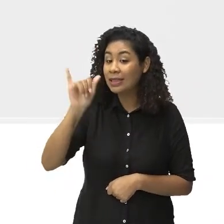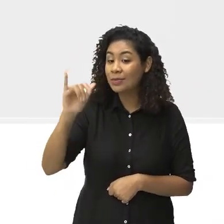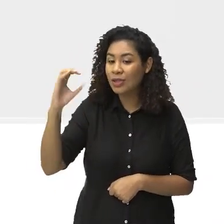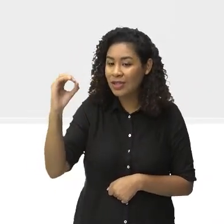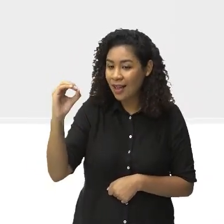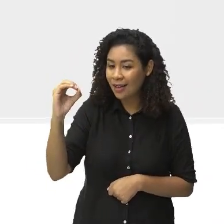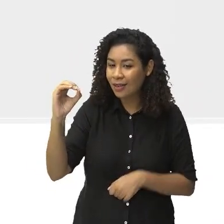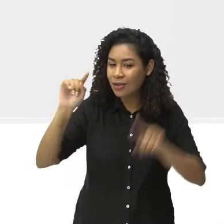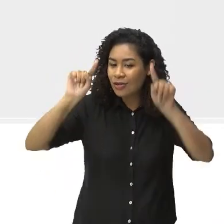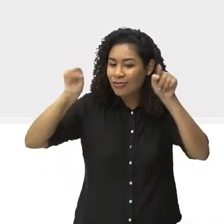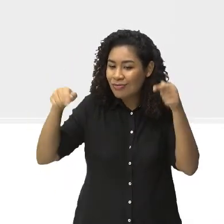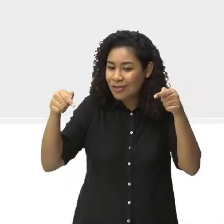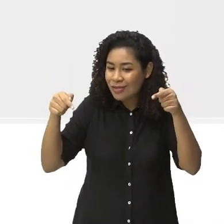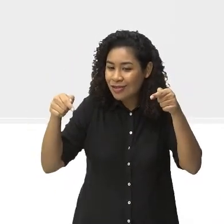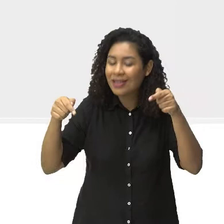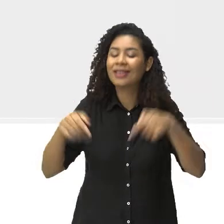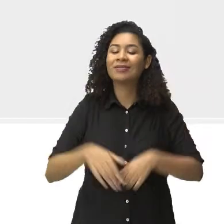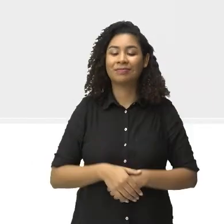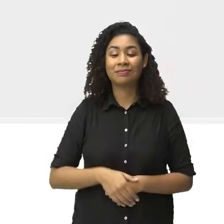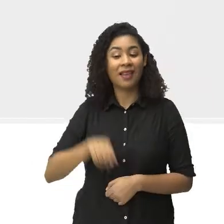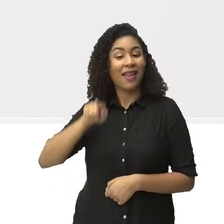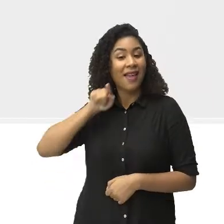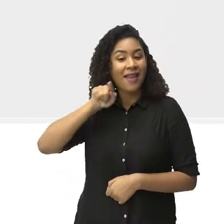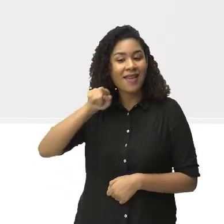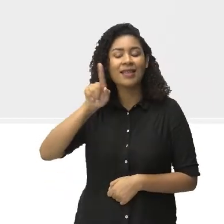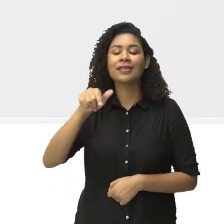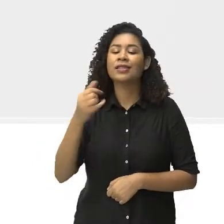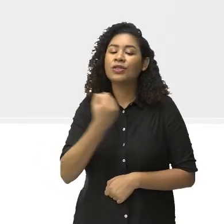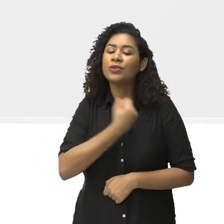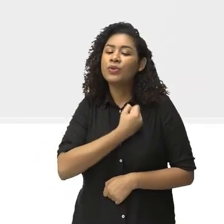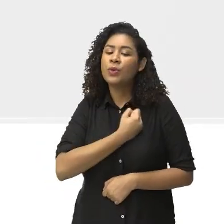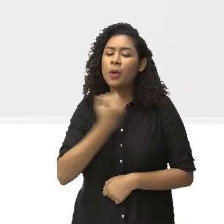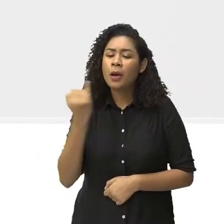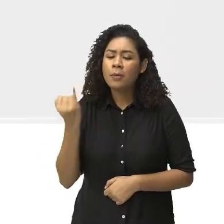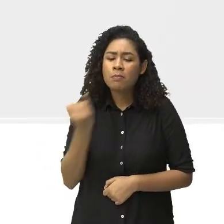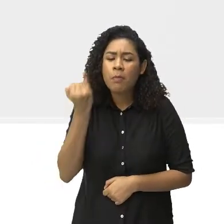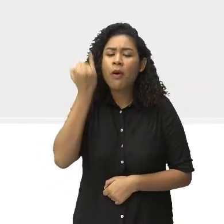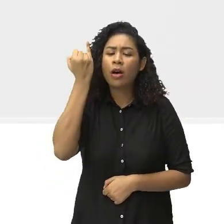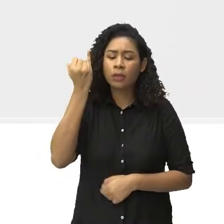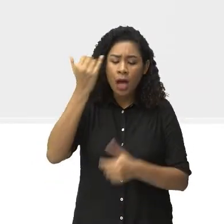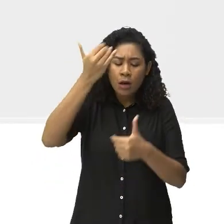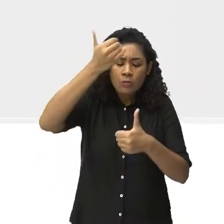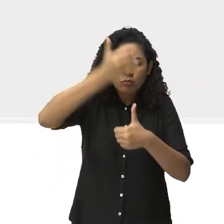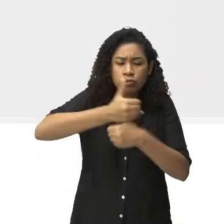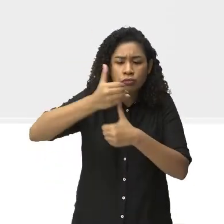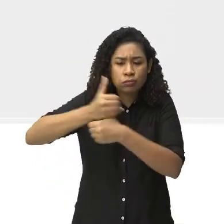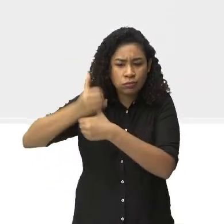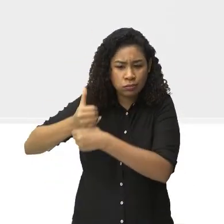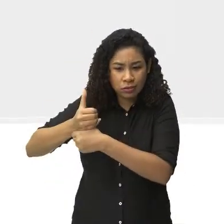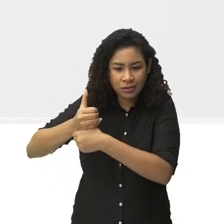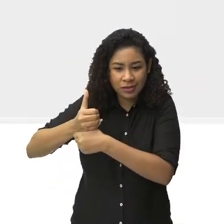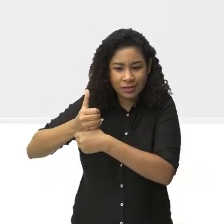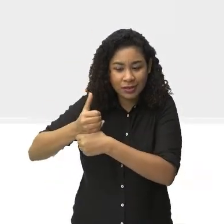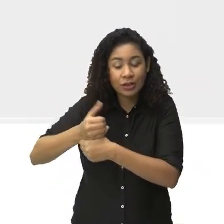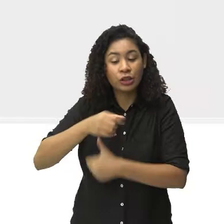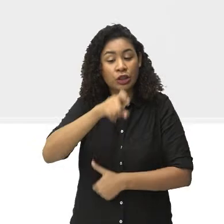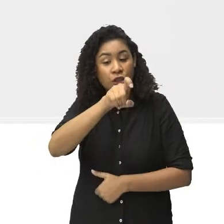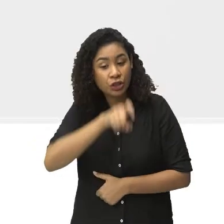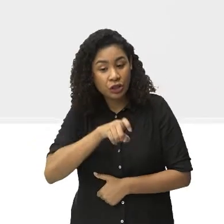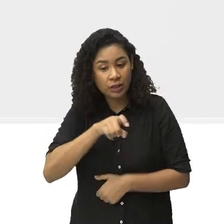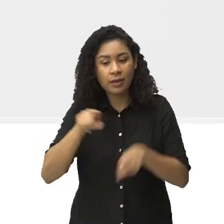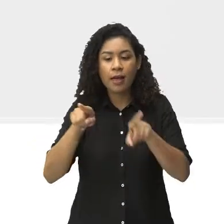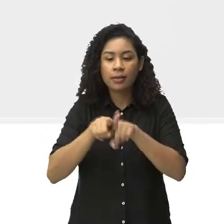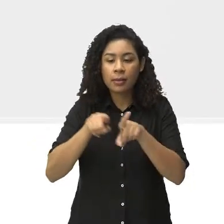y0. Então, ali estão os valores, tanto de x quanto de y. Então, aqui vai